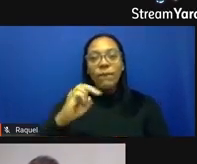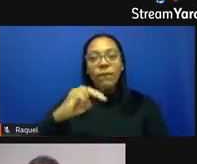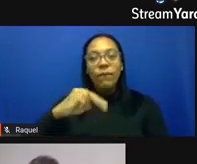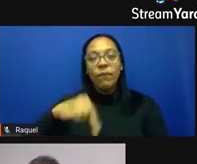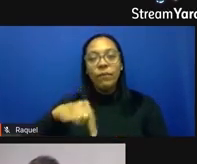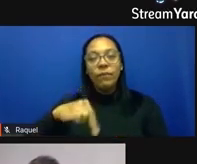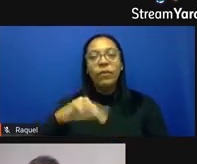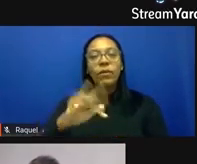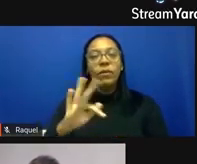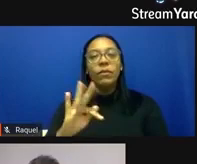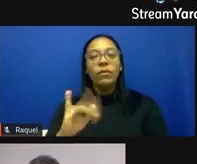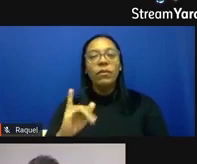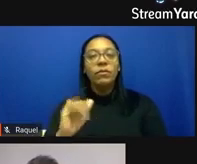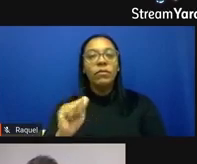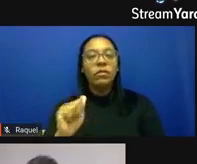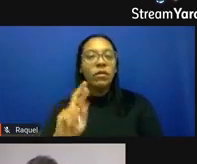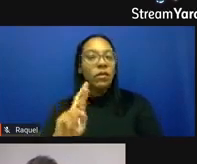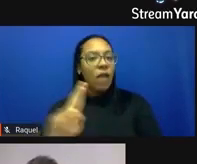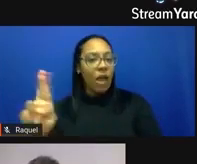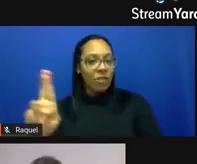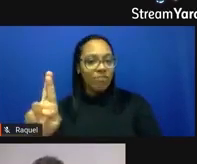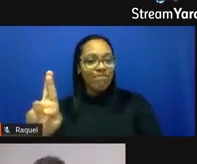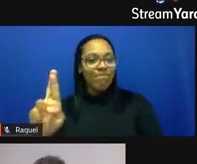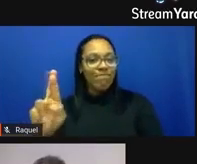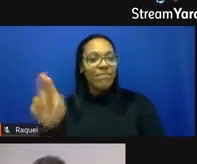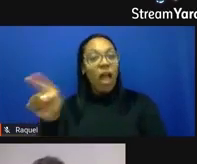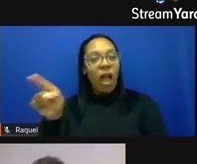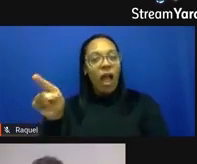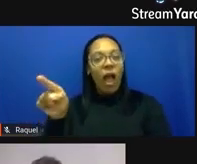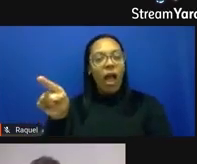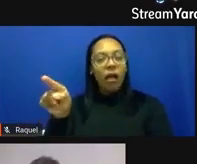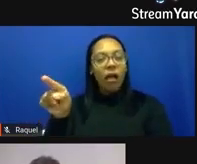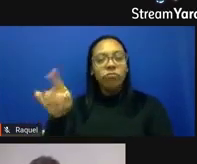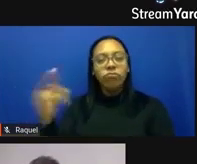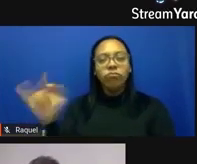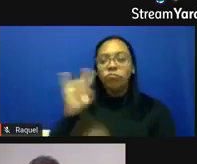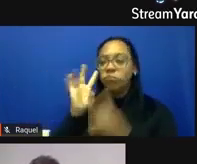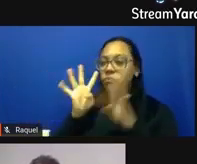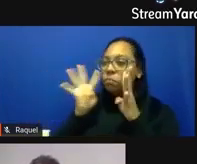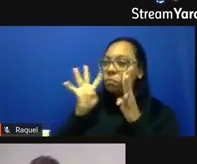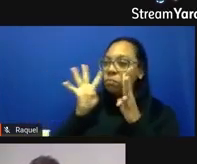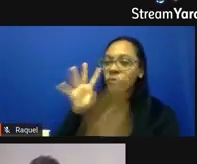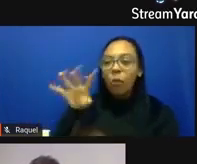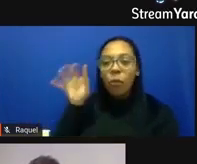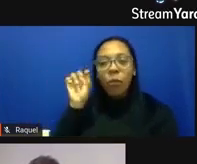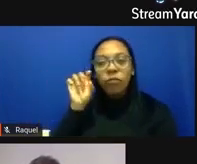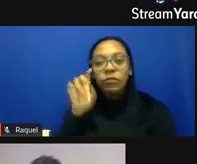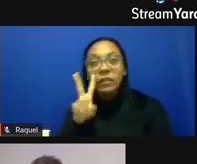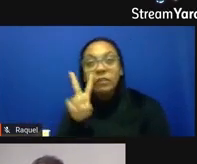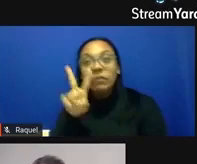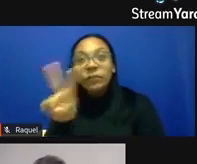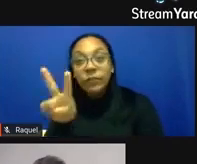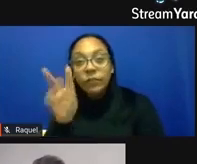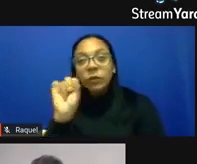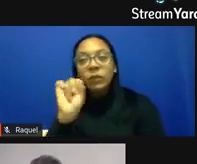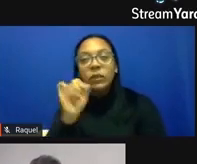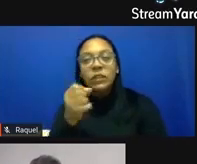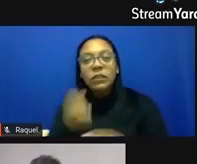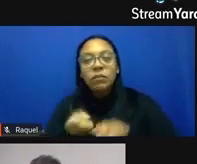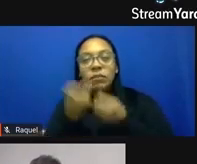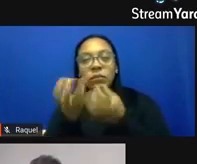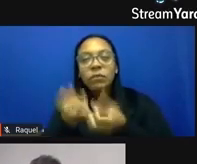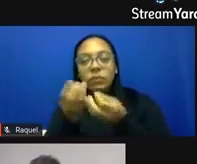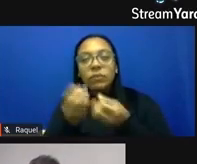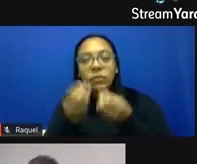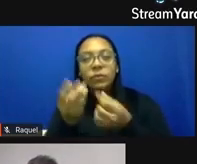com mais respeito às possíveis vítimas. A gente fala possíveis, mas quase a totalidade dos relatos se confirmam, né?